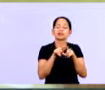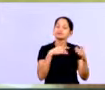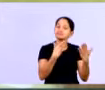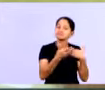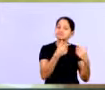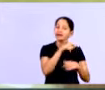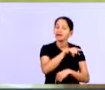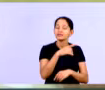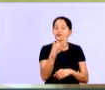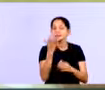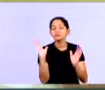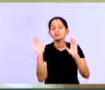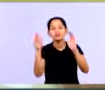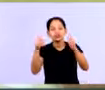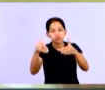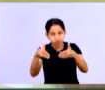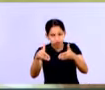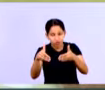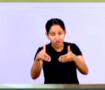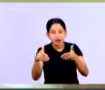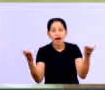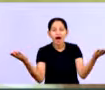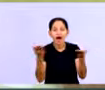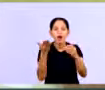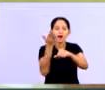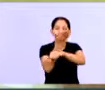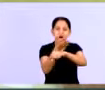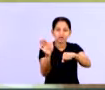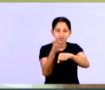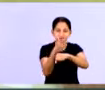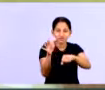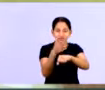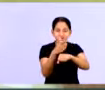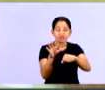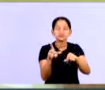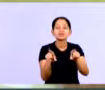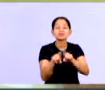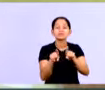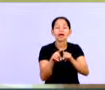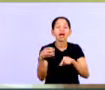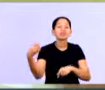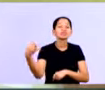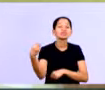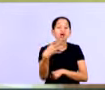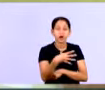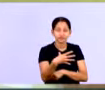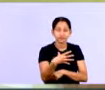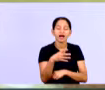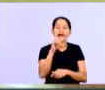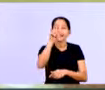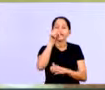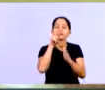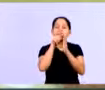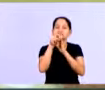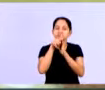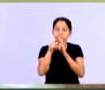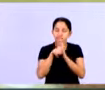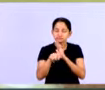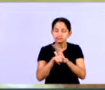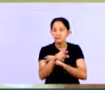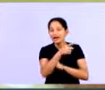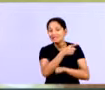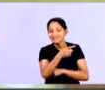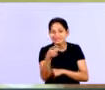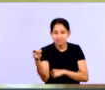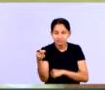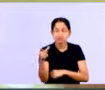chat quanto no fórum. Fiquem firmes, então, com a nossa atividade. Há também a nova atividade, um questionário para essa semana.